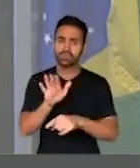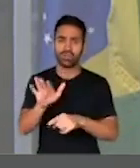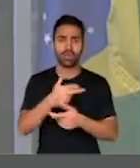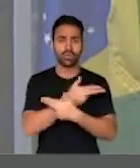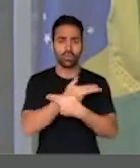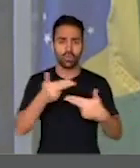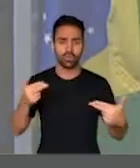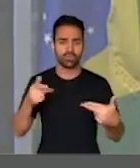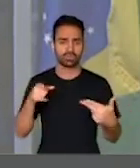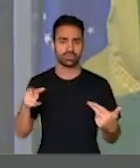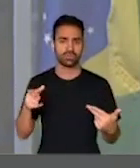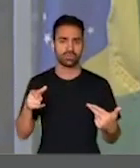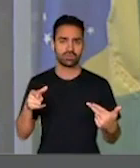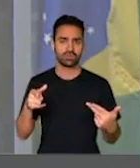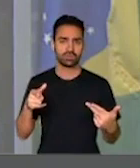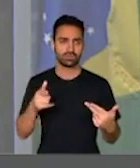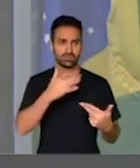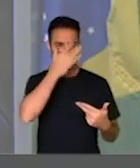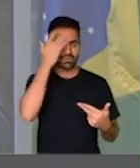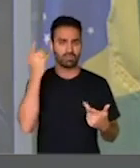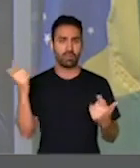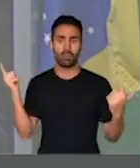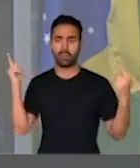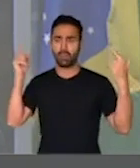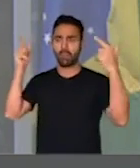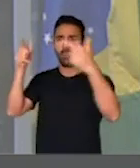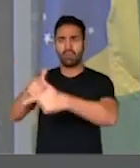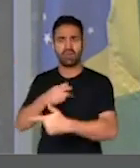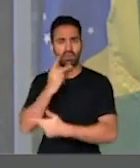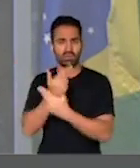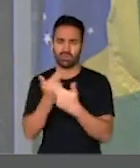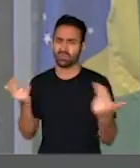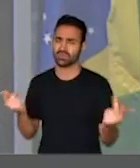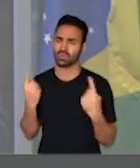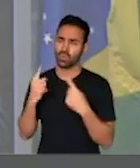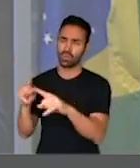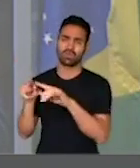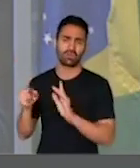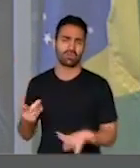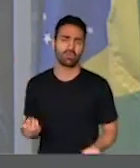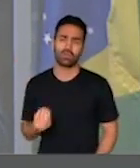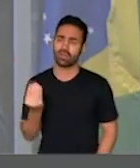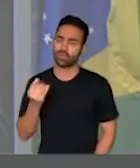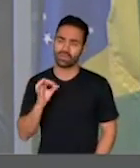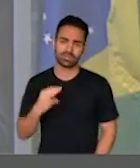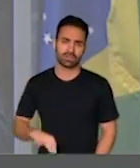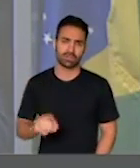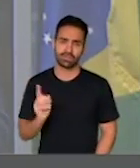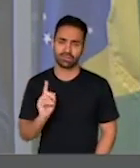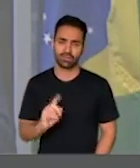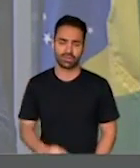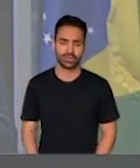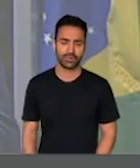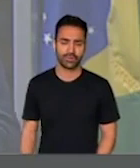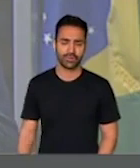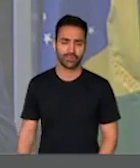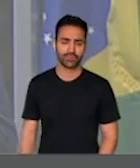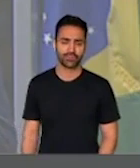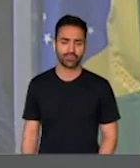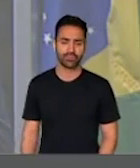legado, ter que escutar aquilo ali, que não preciso nem repetir, pessoal, aquilo lá não está certo.